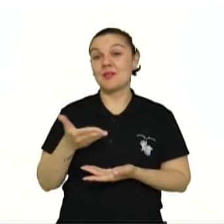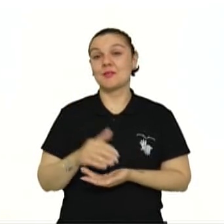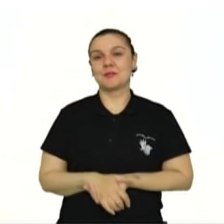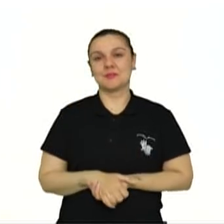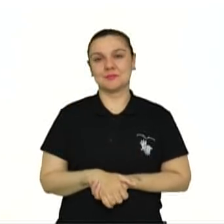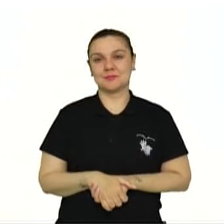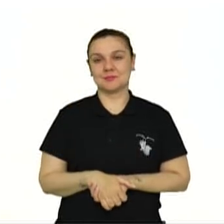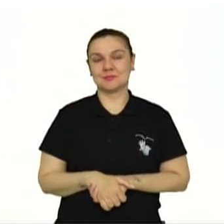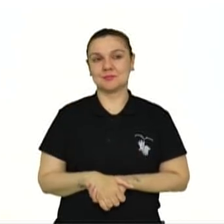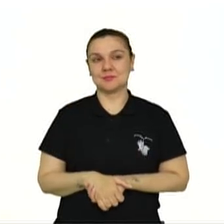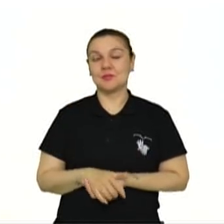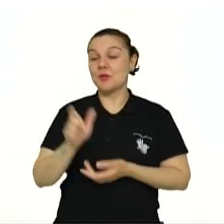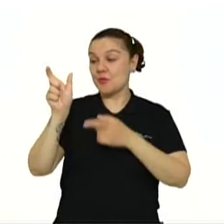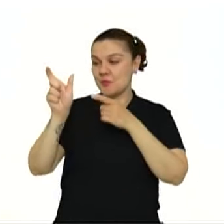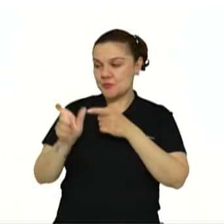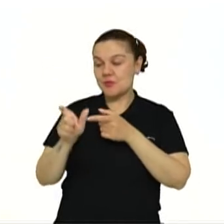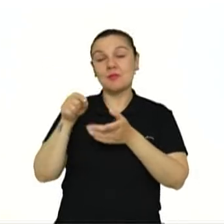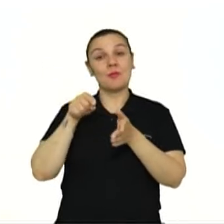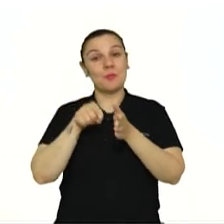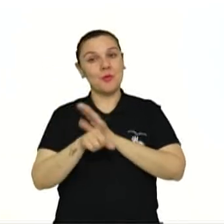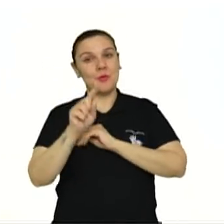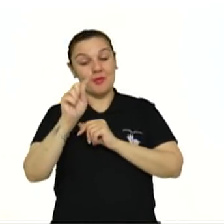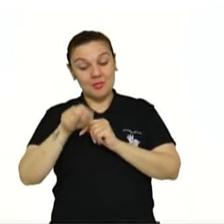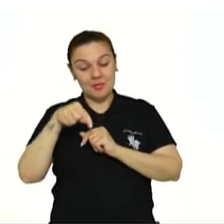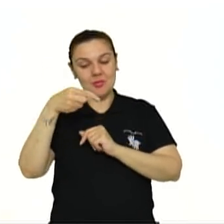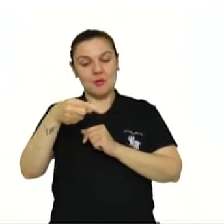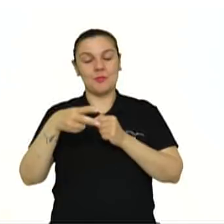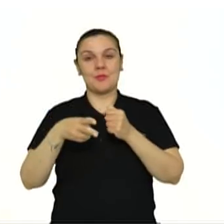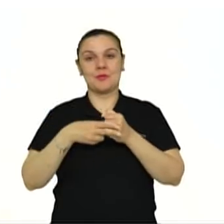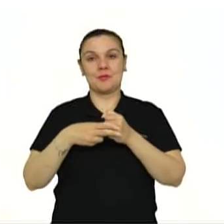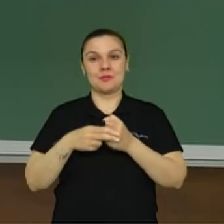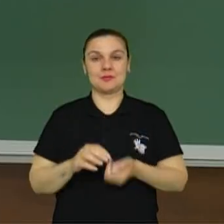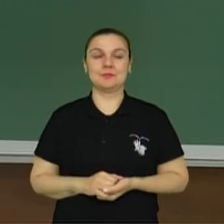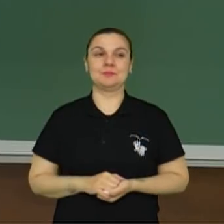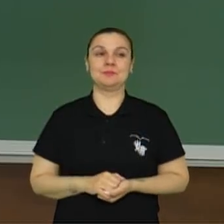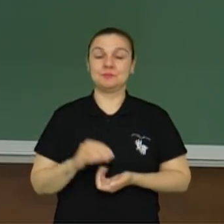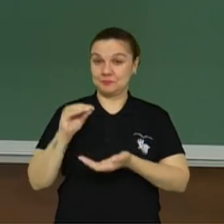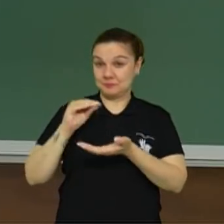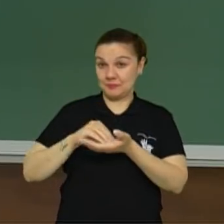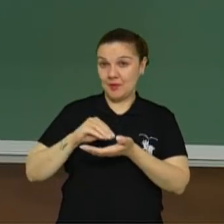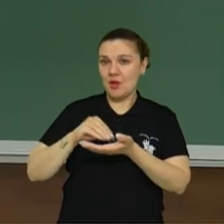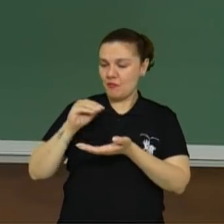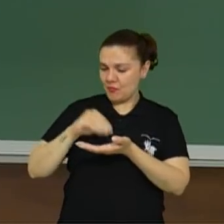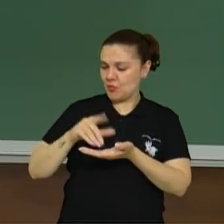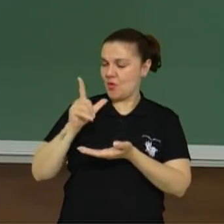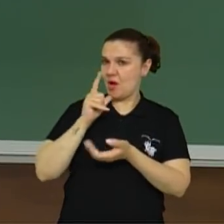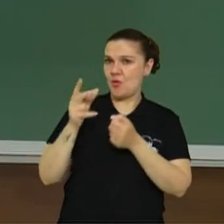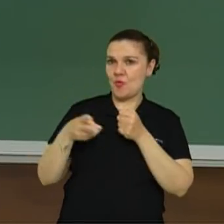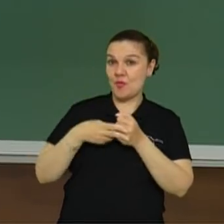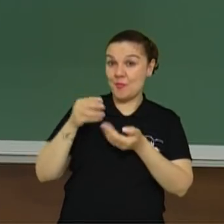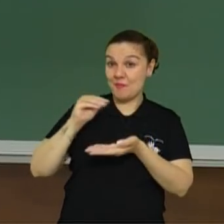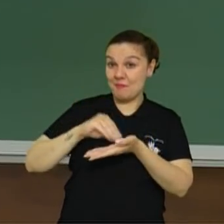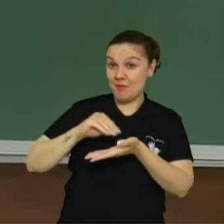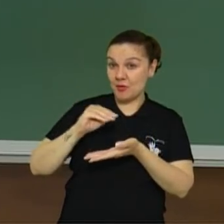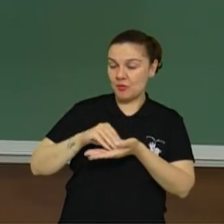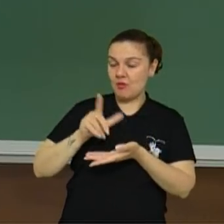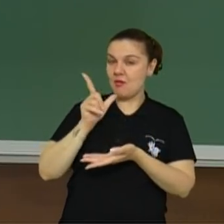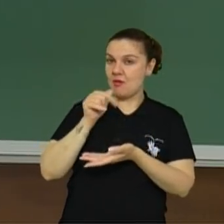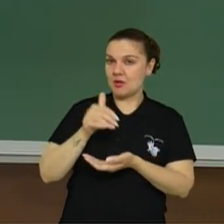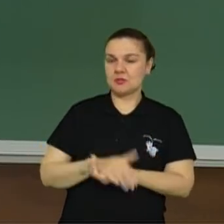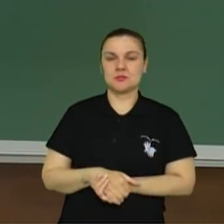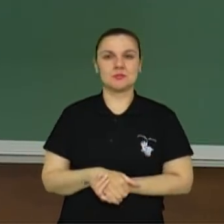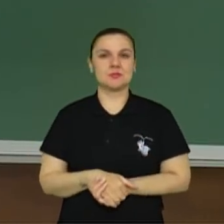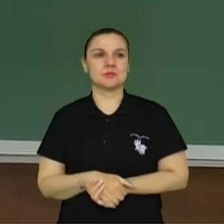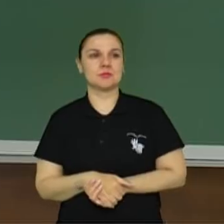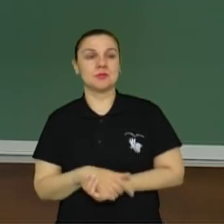né? Então, o sujeito apareceu após o verbo faltar, né? Faltou água. Mas sempre aquela perguntinha que o